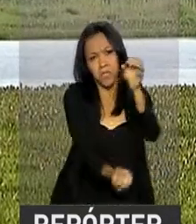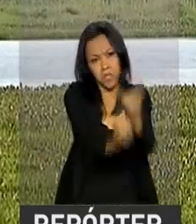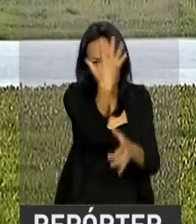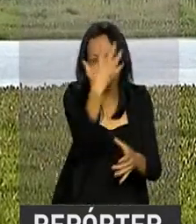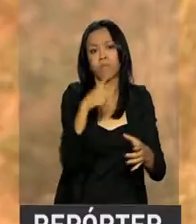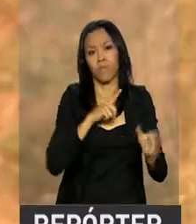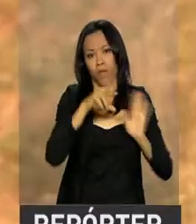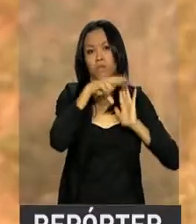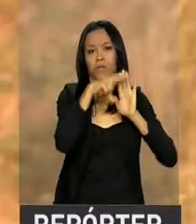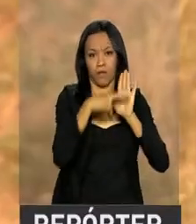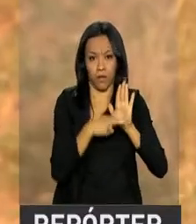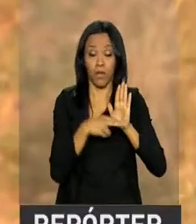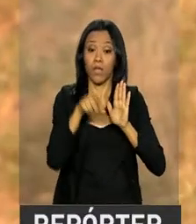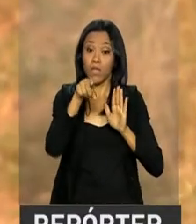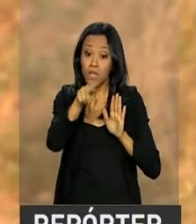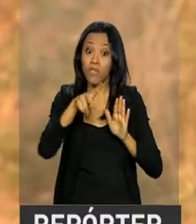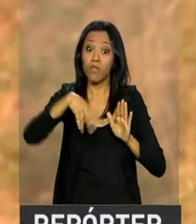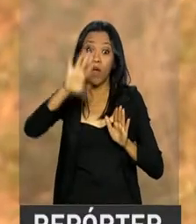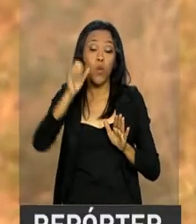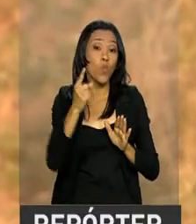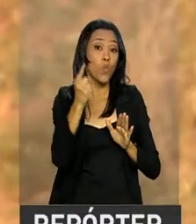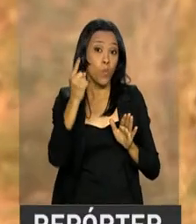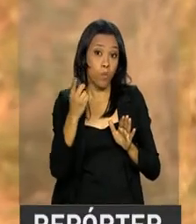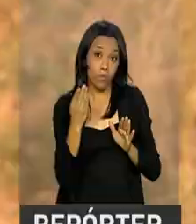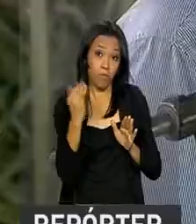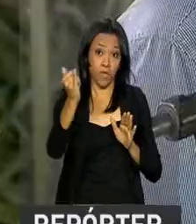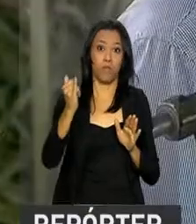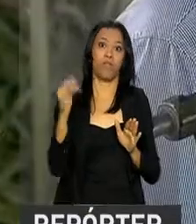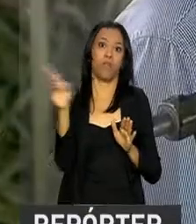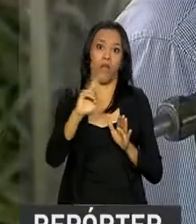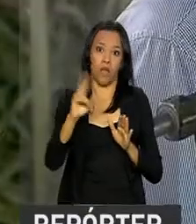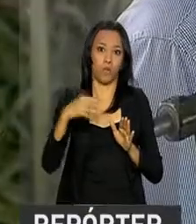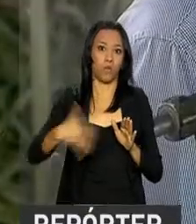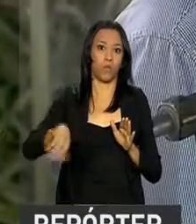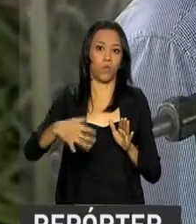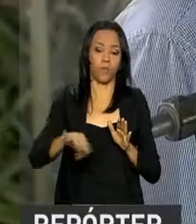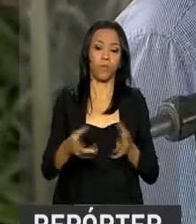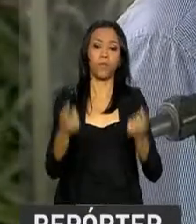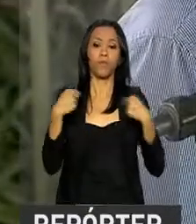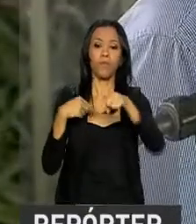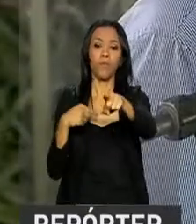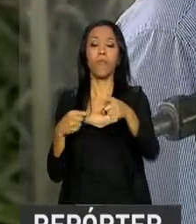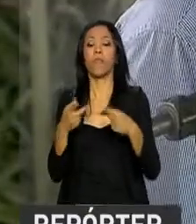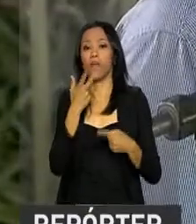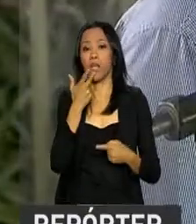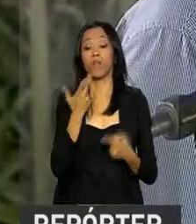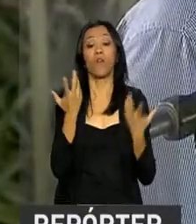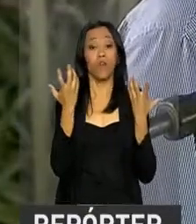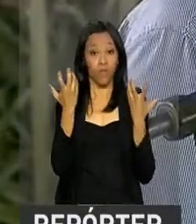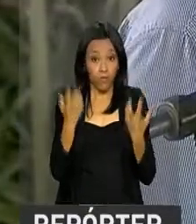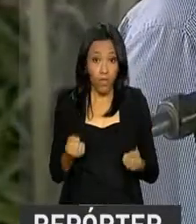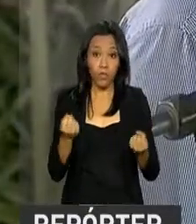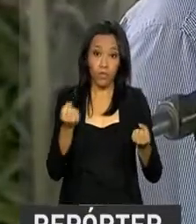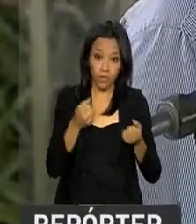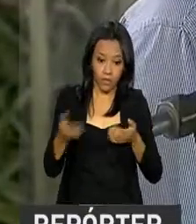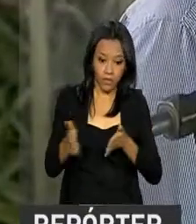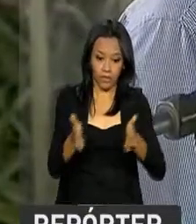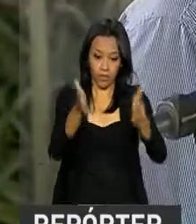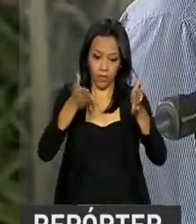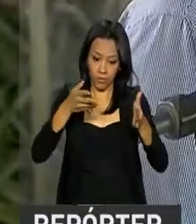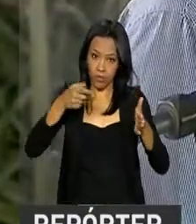o que deve destravar mais de 1 bilhão de reais nós temos que caminhar por essa trilha e